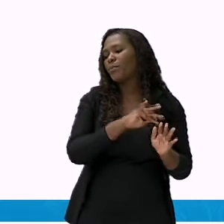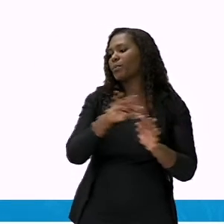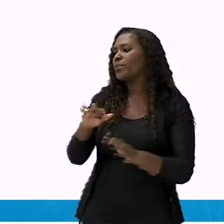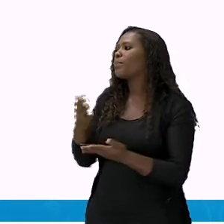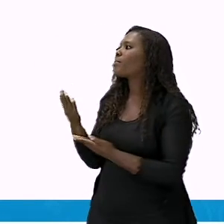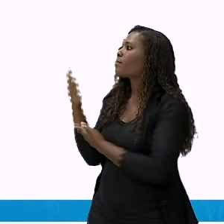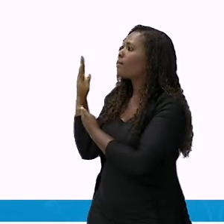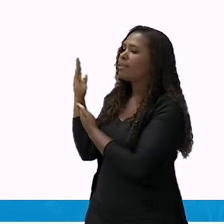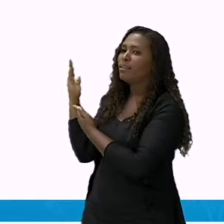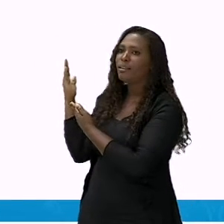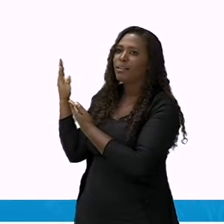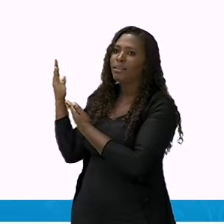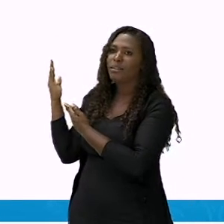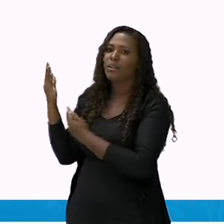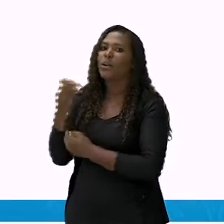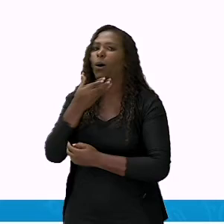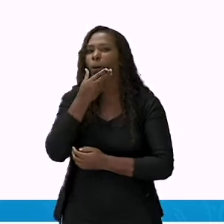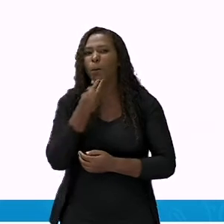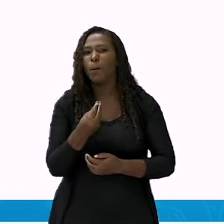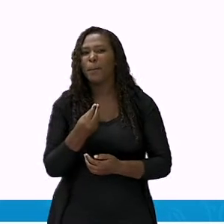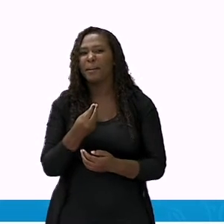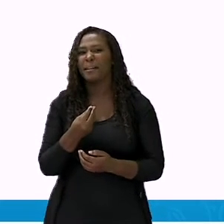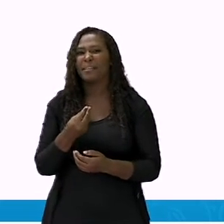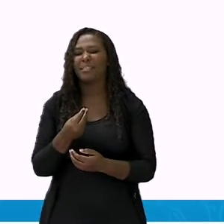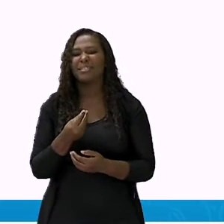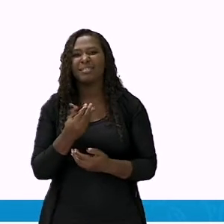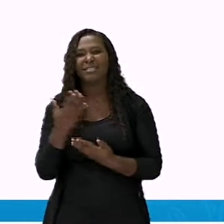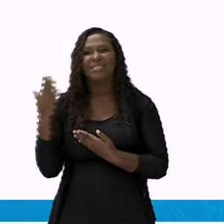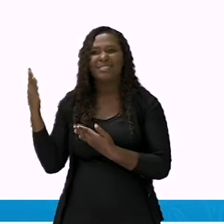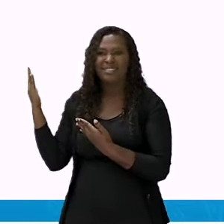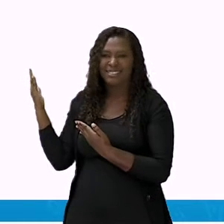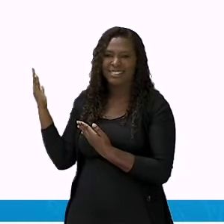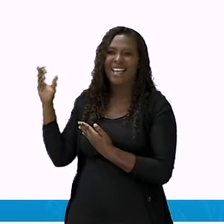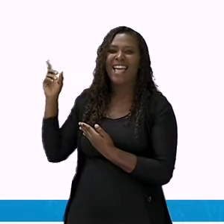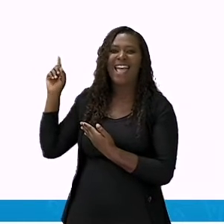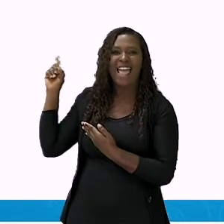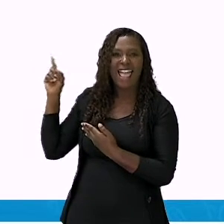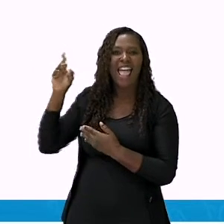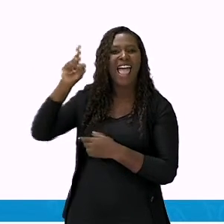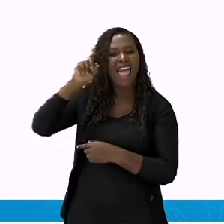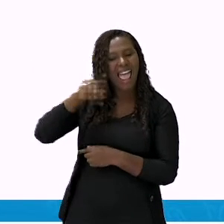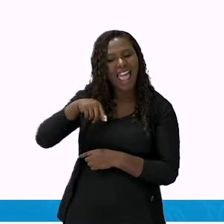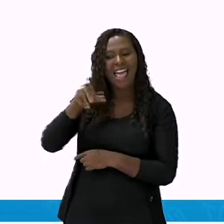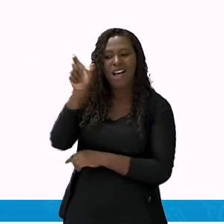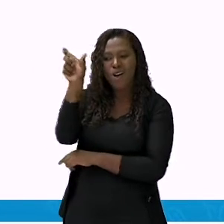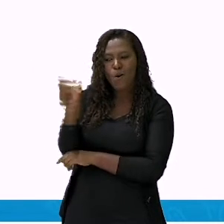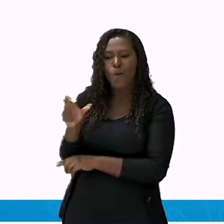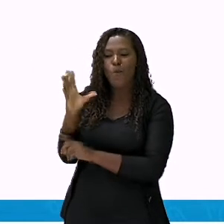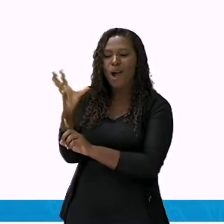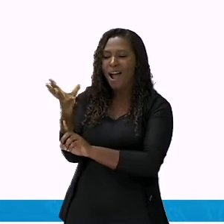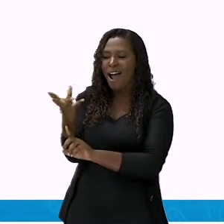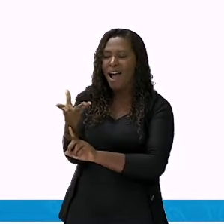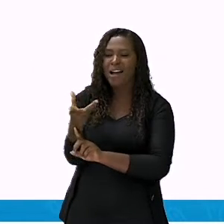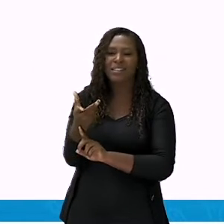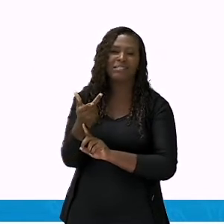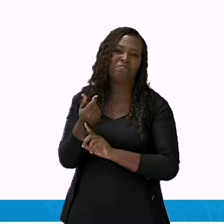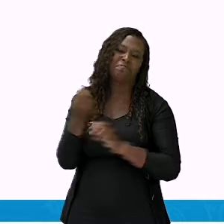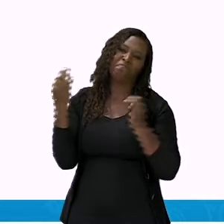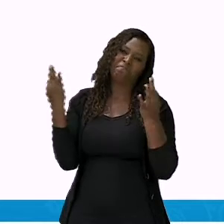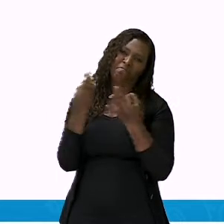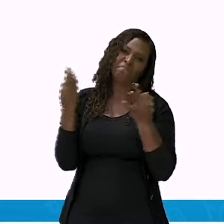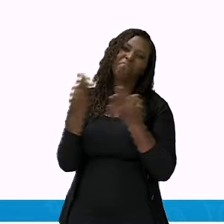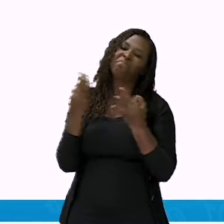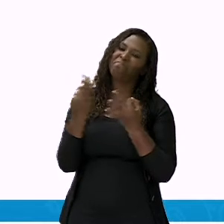Wassily Kandinsky, essa é a foto do rapaz. Esse é o nosso artista do momento. Como eu